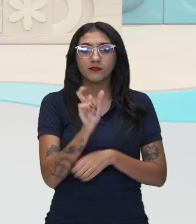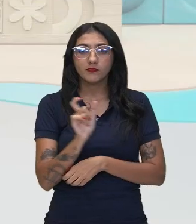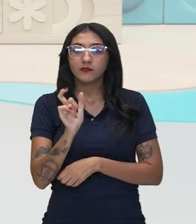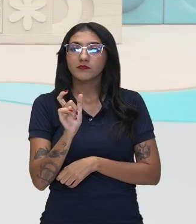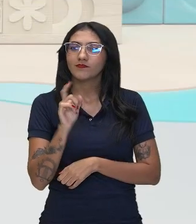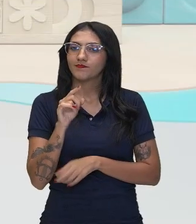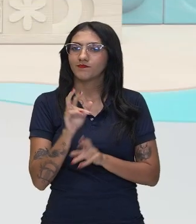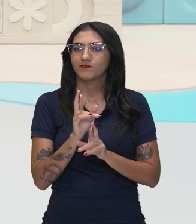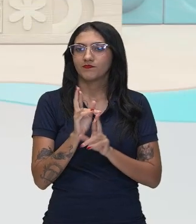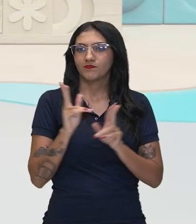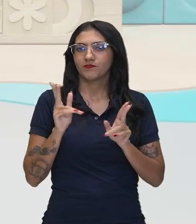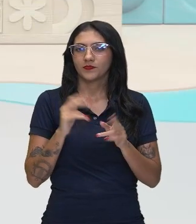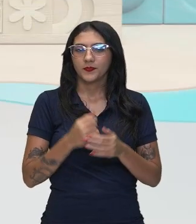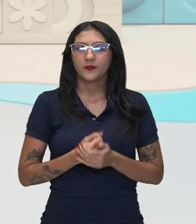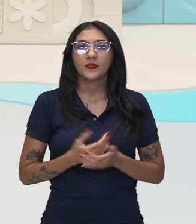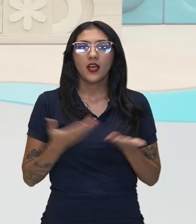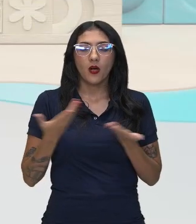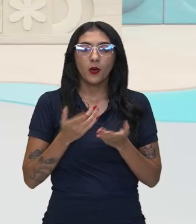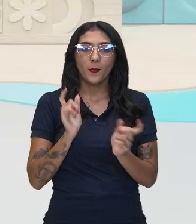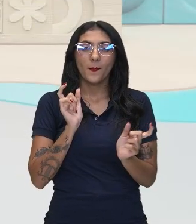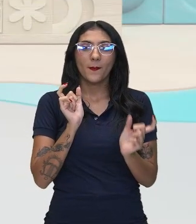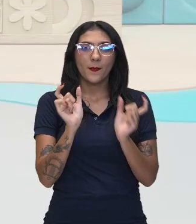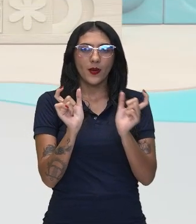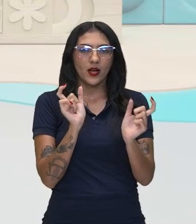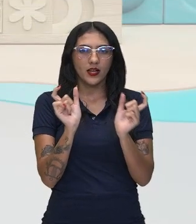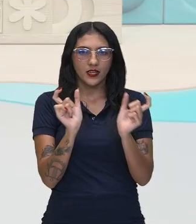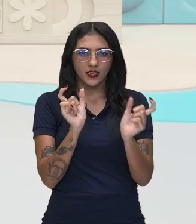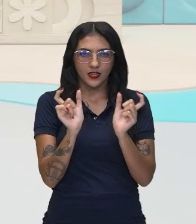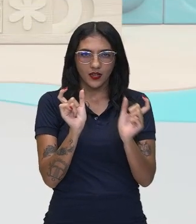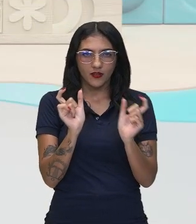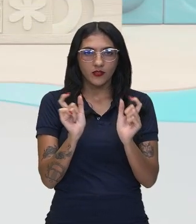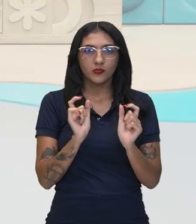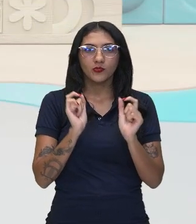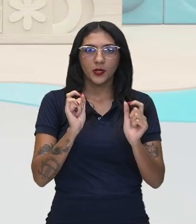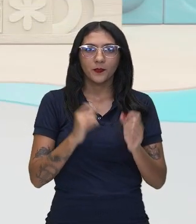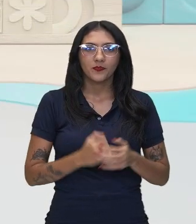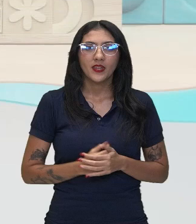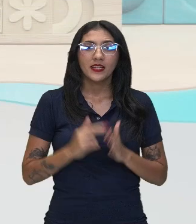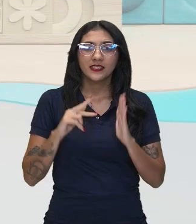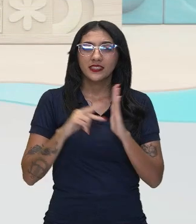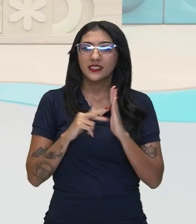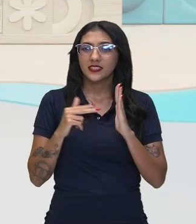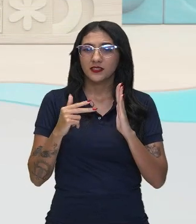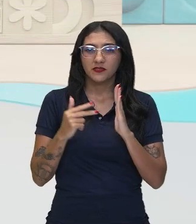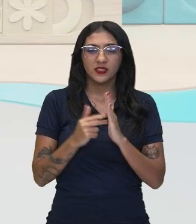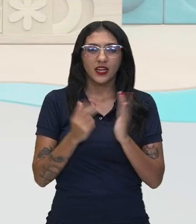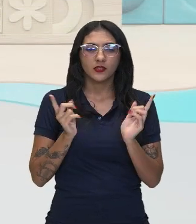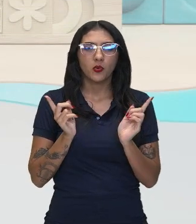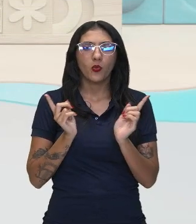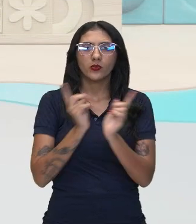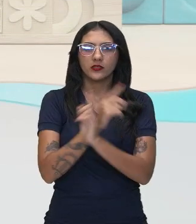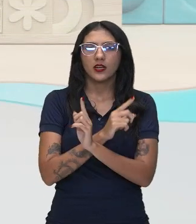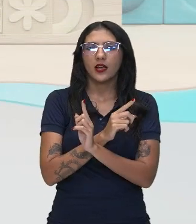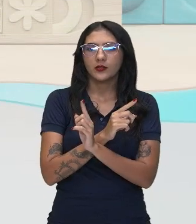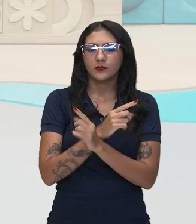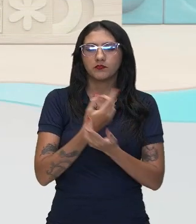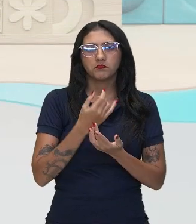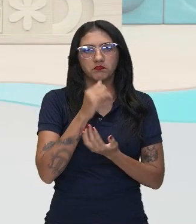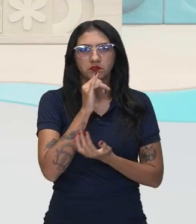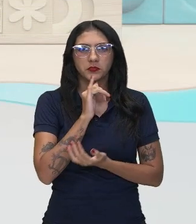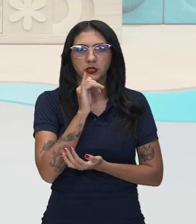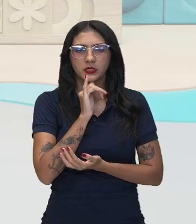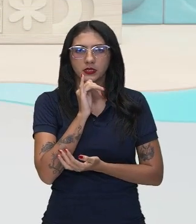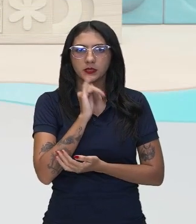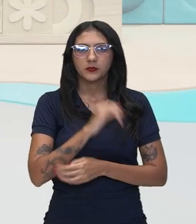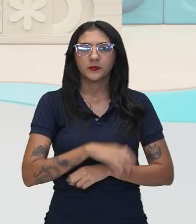né? Vão ser palavras que possuem significados contrários, né? Por exemplo,